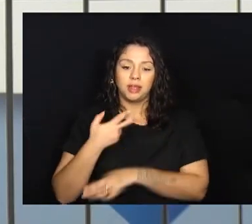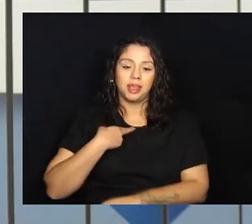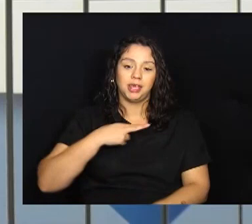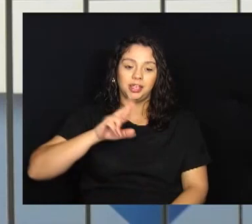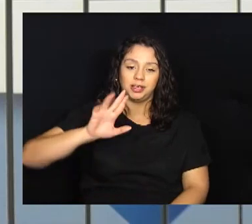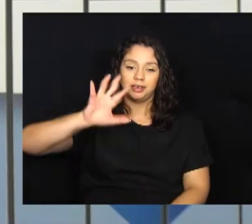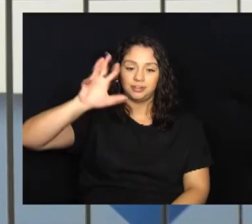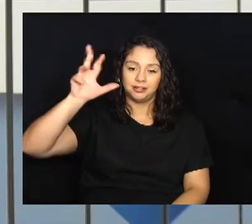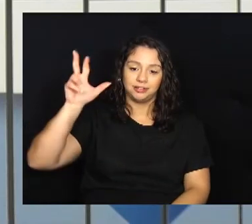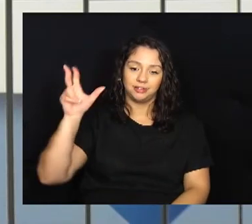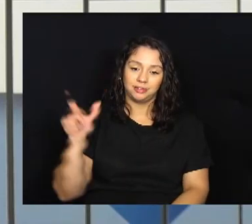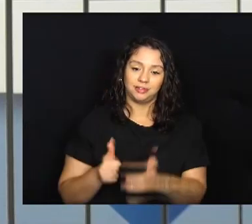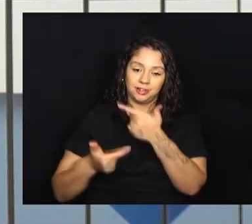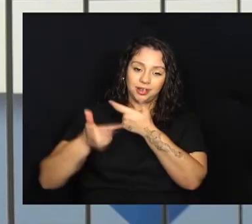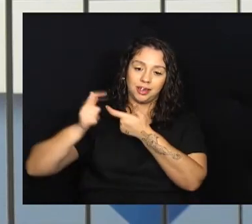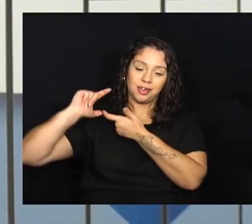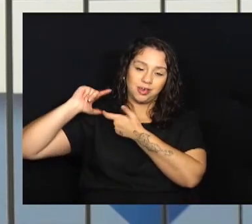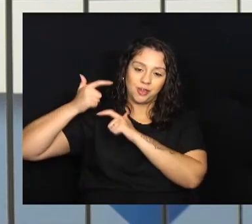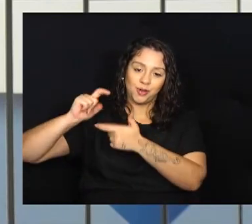matrizes africanas.